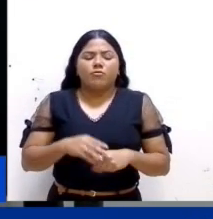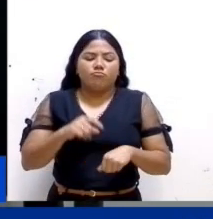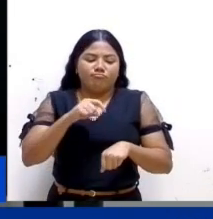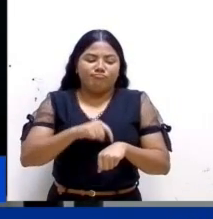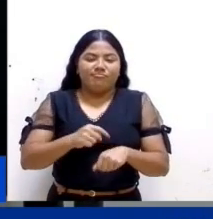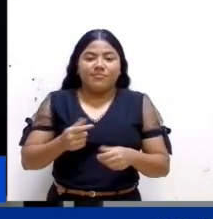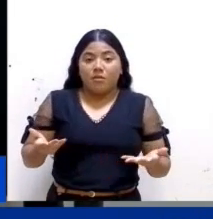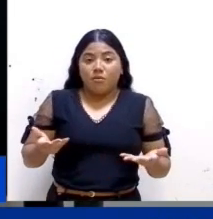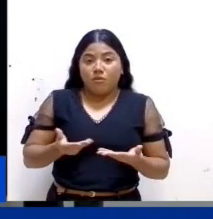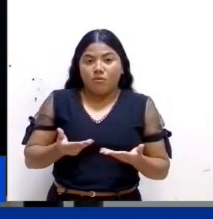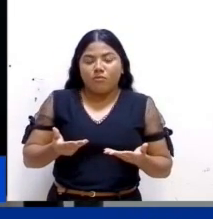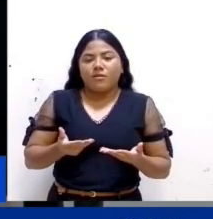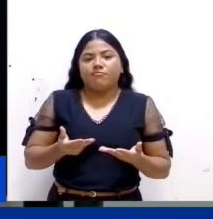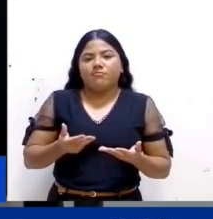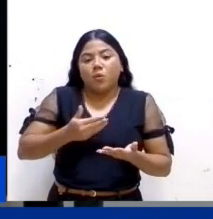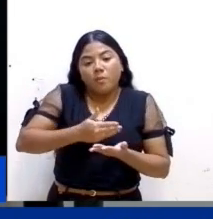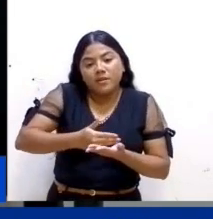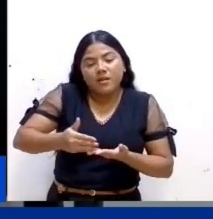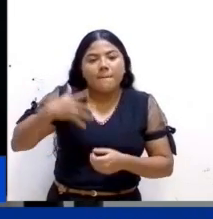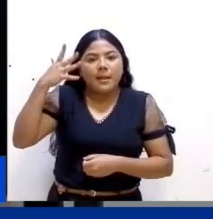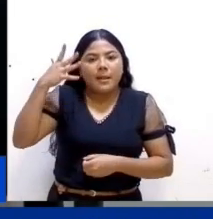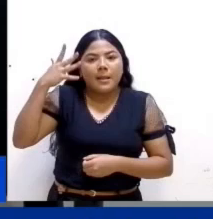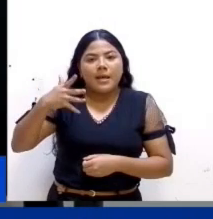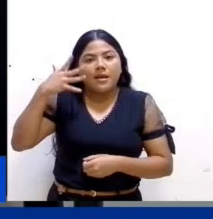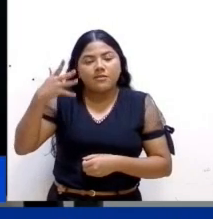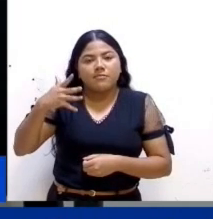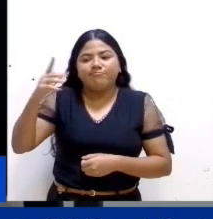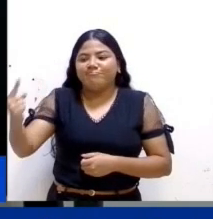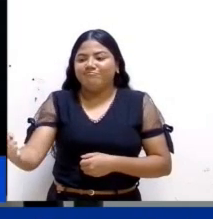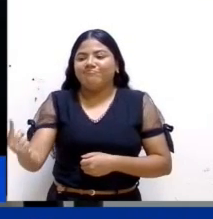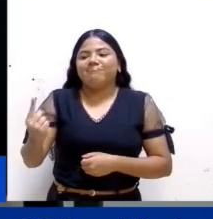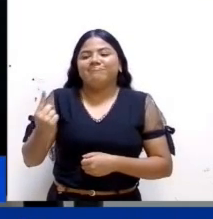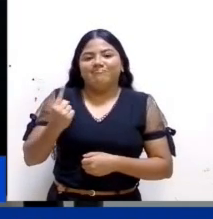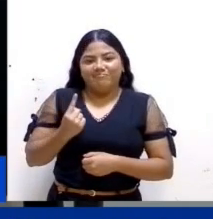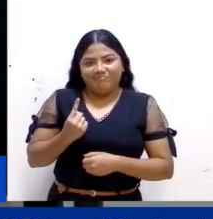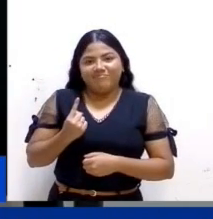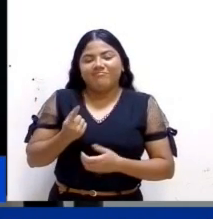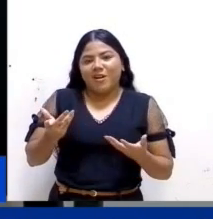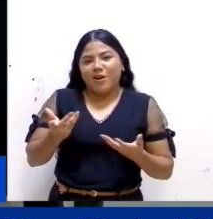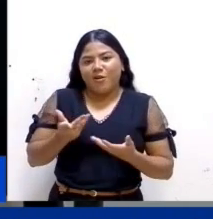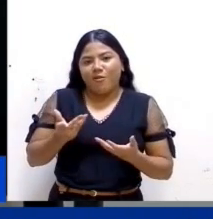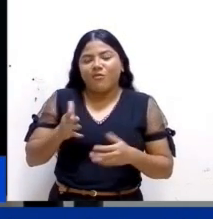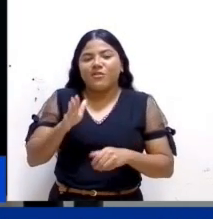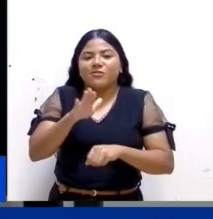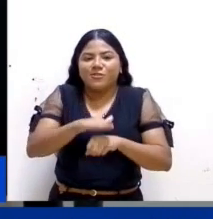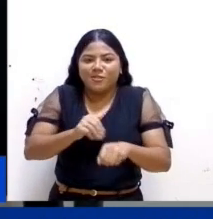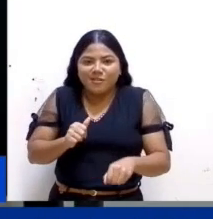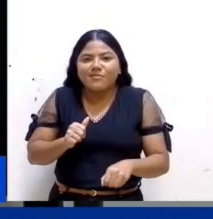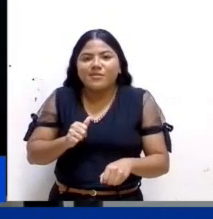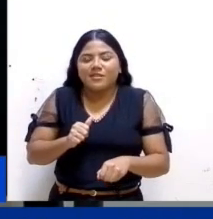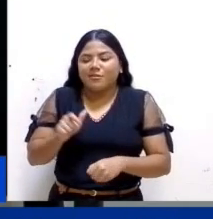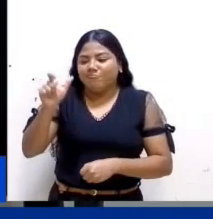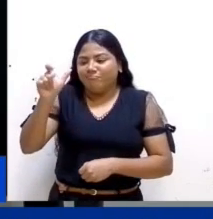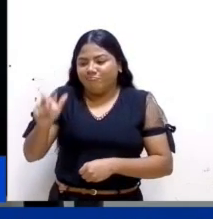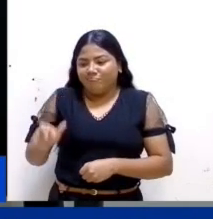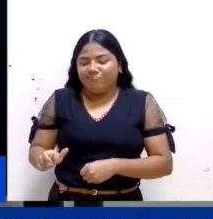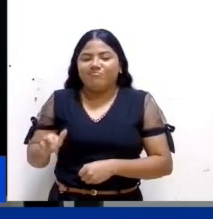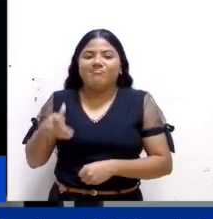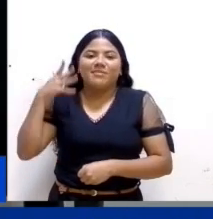gente poder começar a nossa palestra, eu chamo aqui para conversar com vocês, para dialogar com vocês, a nossa